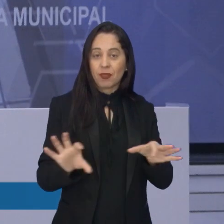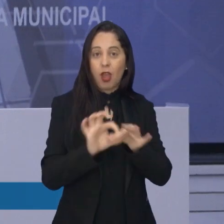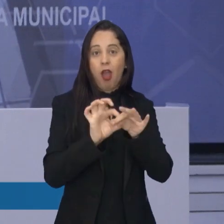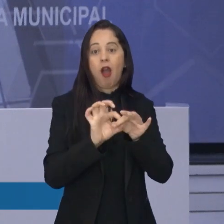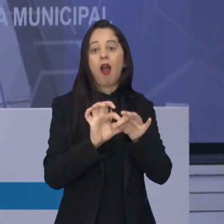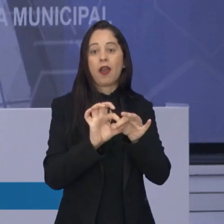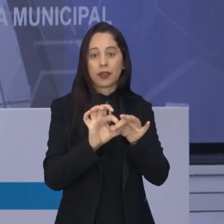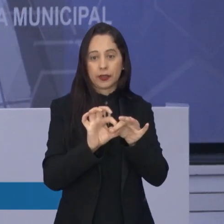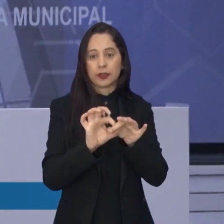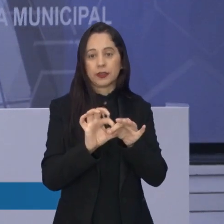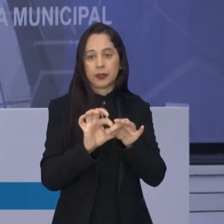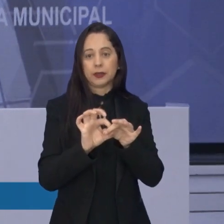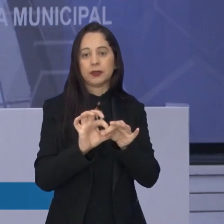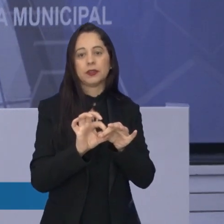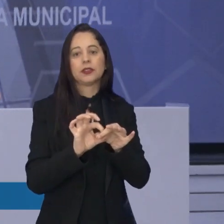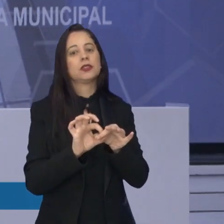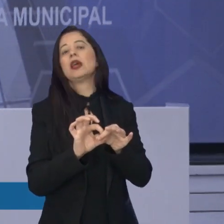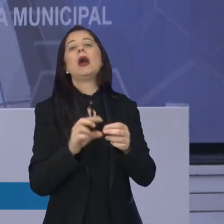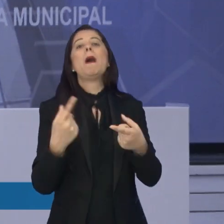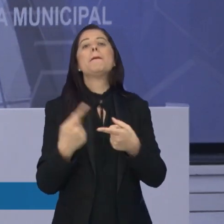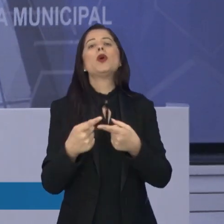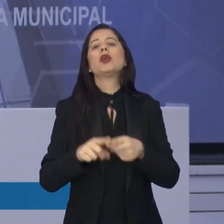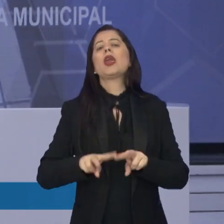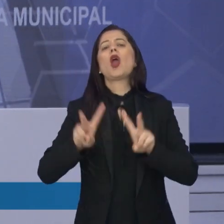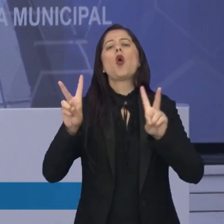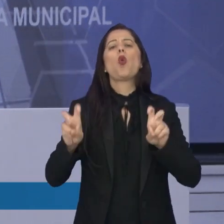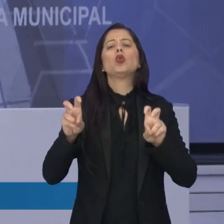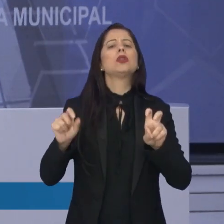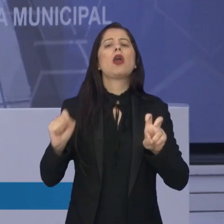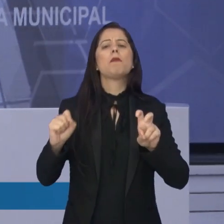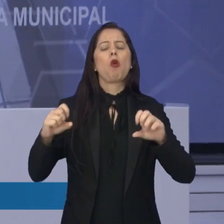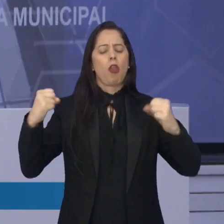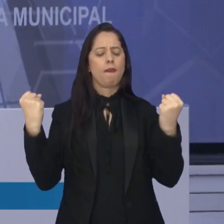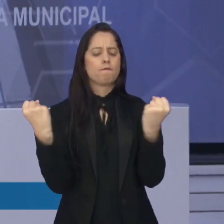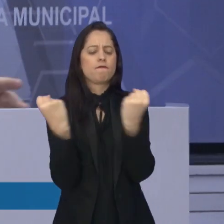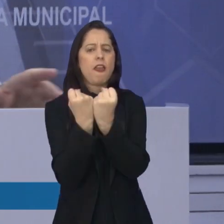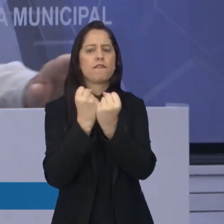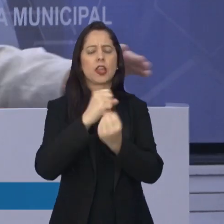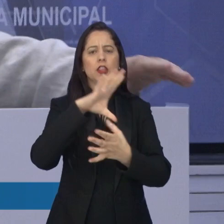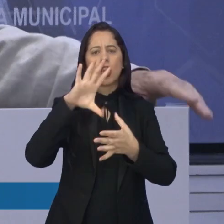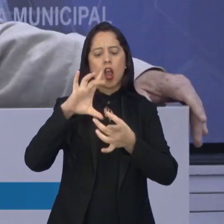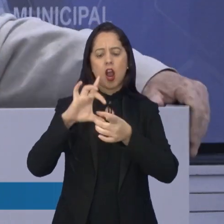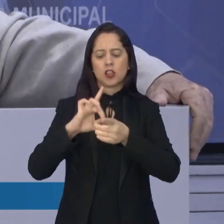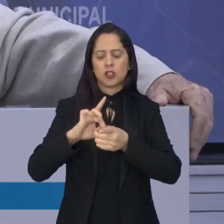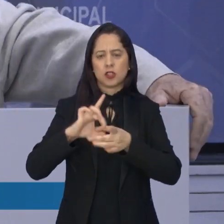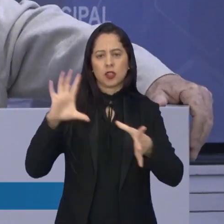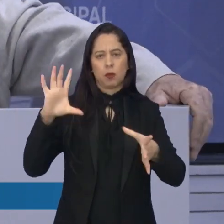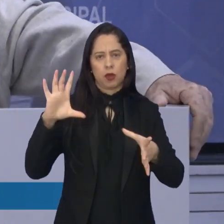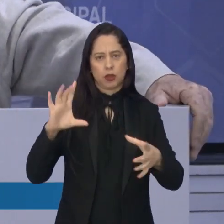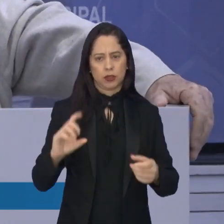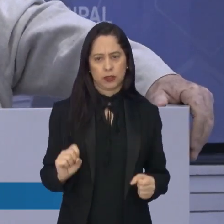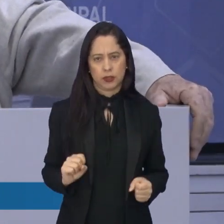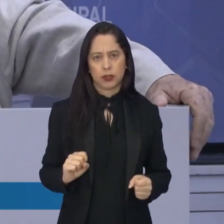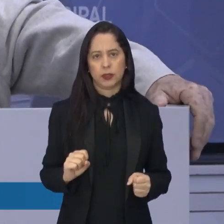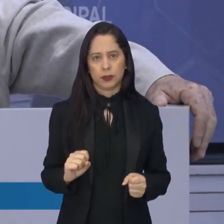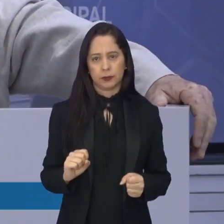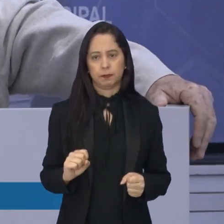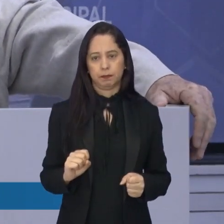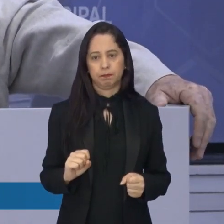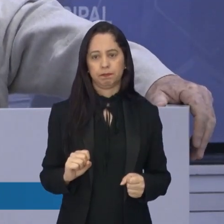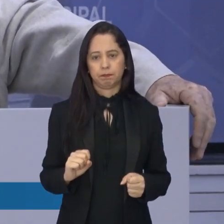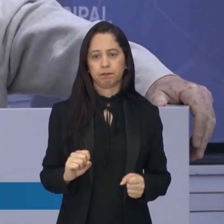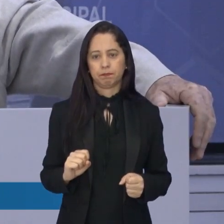nesse aspecto de defesa intransigente da democracia. Enquanto o livro da